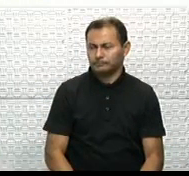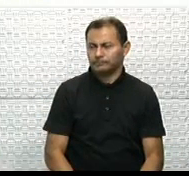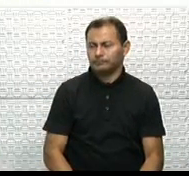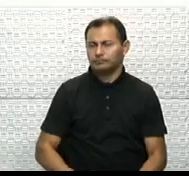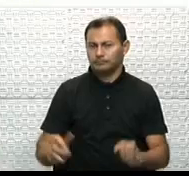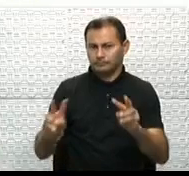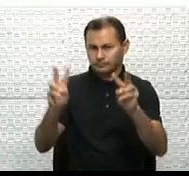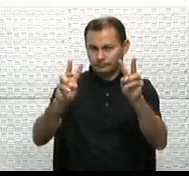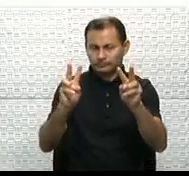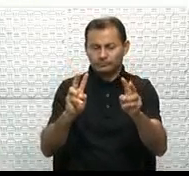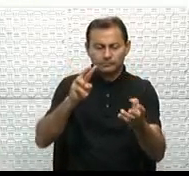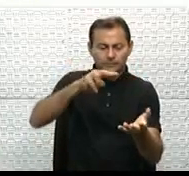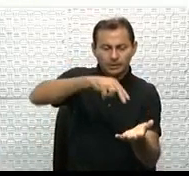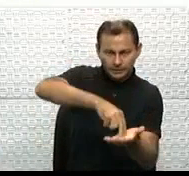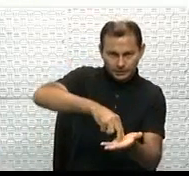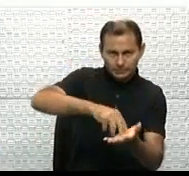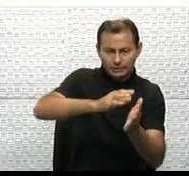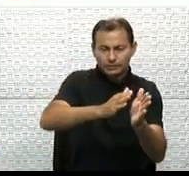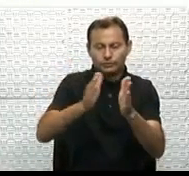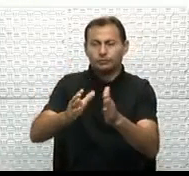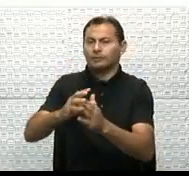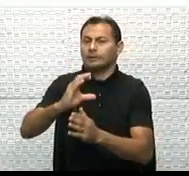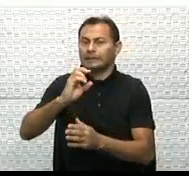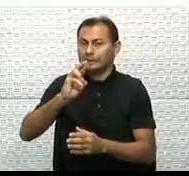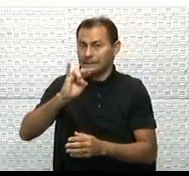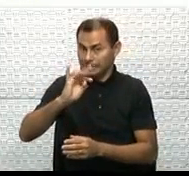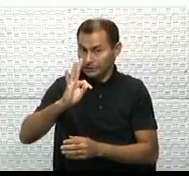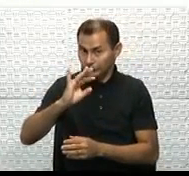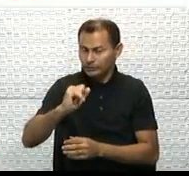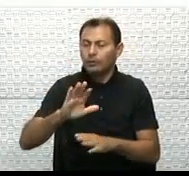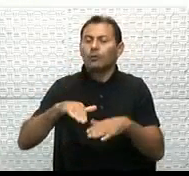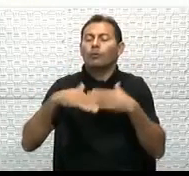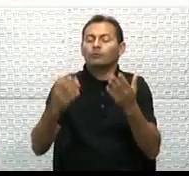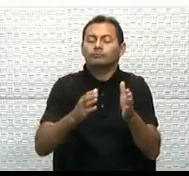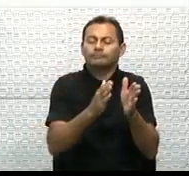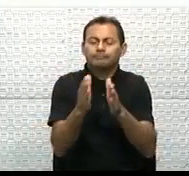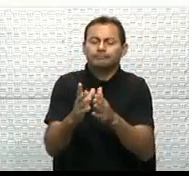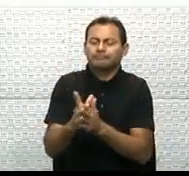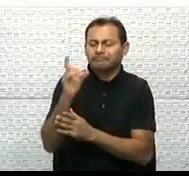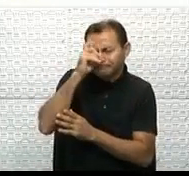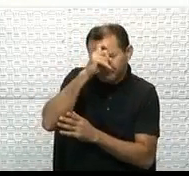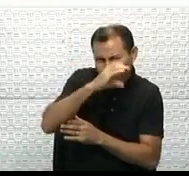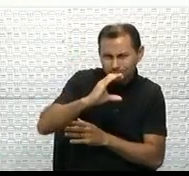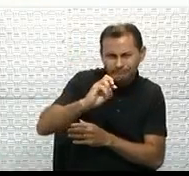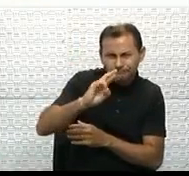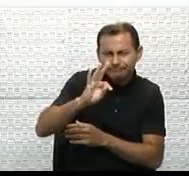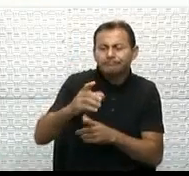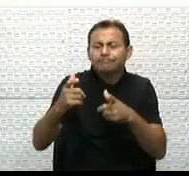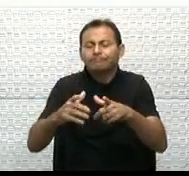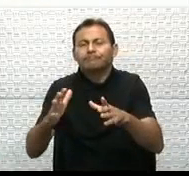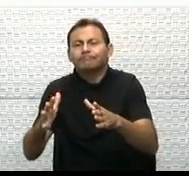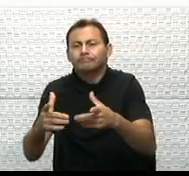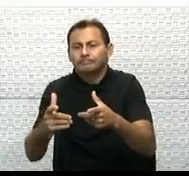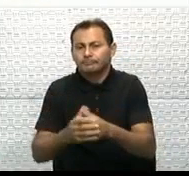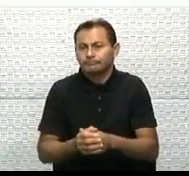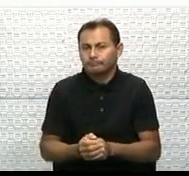Esse valor, ele pertence à nossa região crítica. Bom, qual é a nossa região crítica?